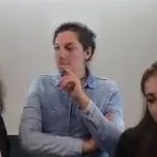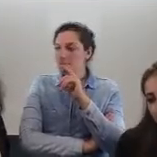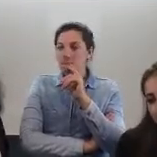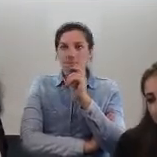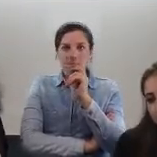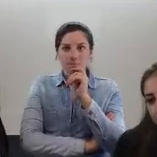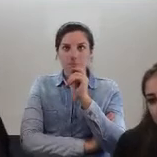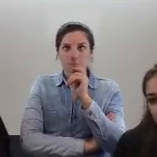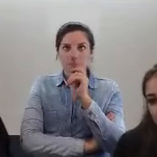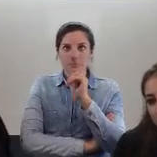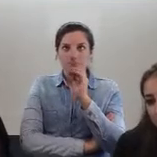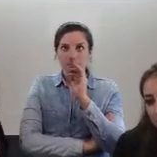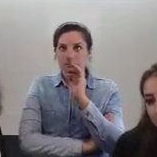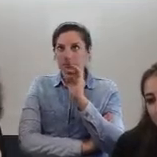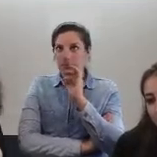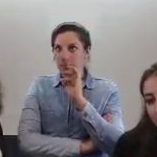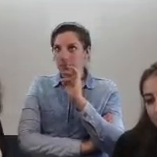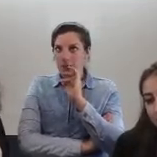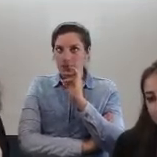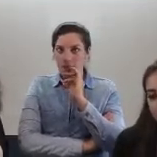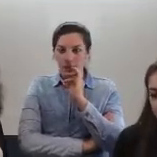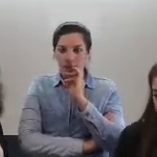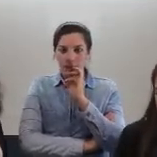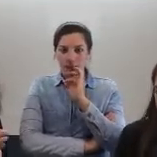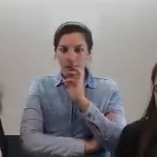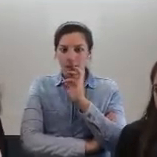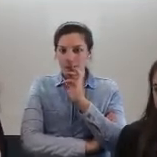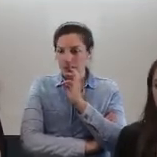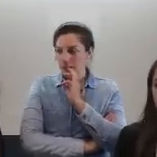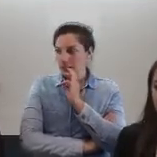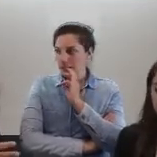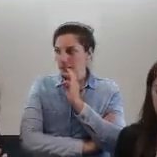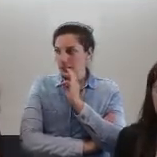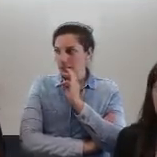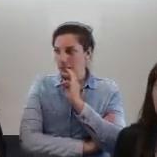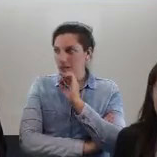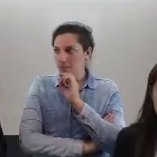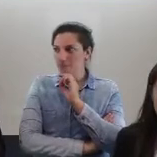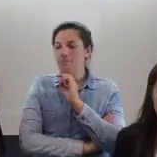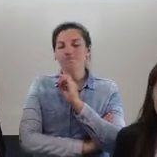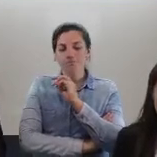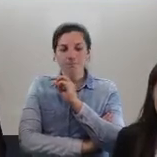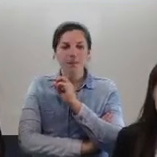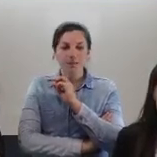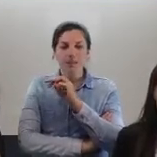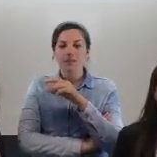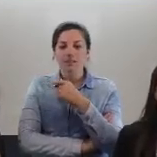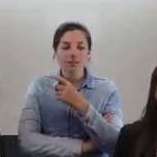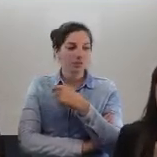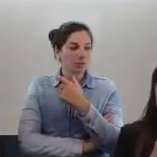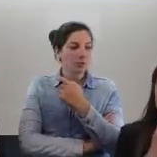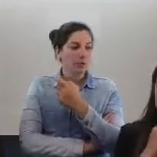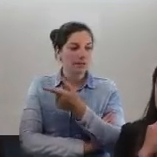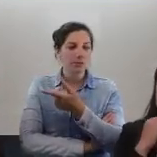uma porcentagem do livro na internet, outras não, só para instigar a pessoa a comprar, né? A adquirir. Que ainda